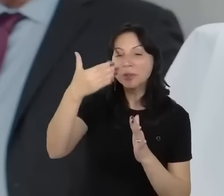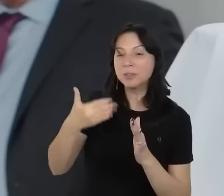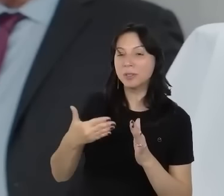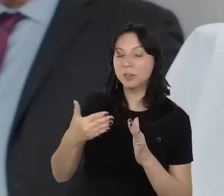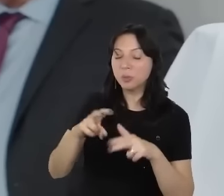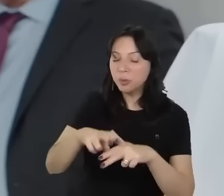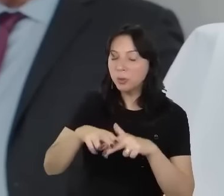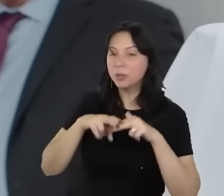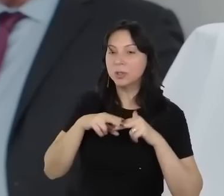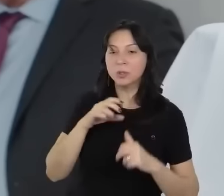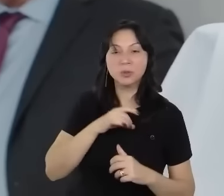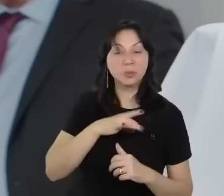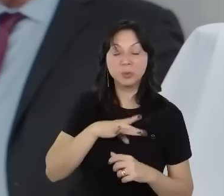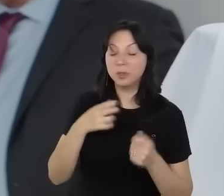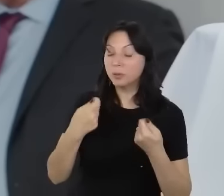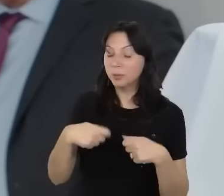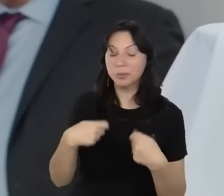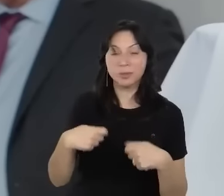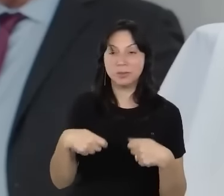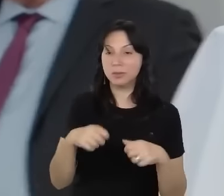eu não tenham